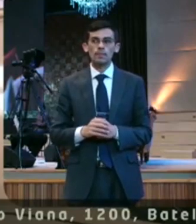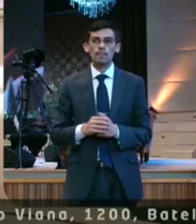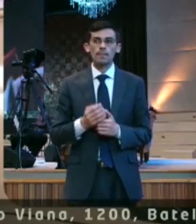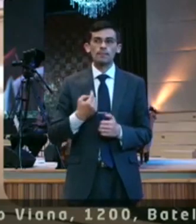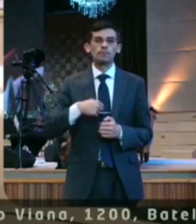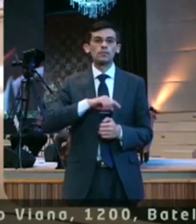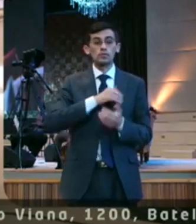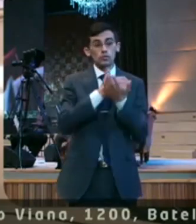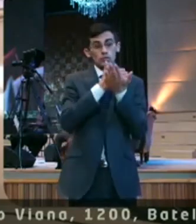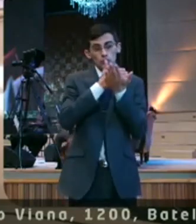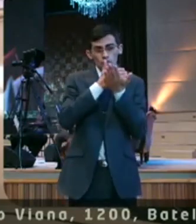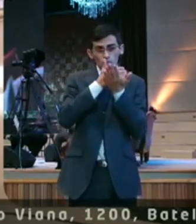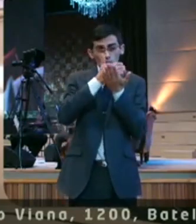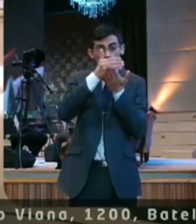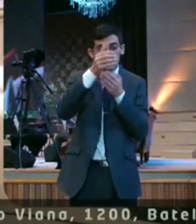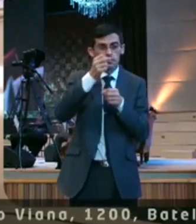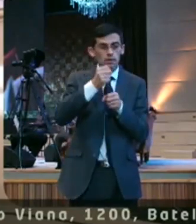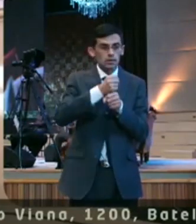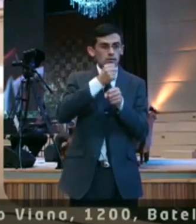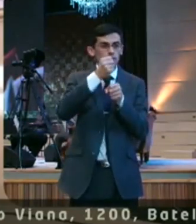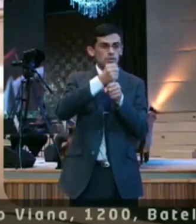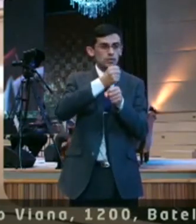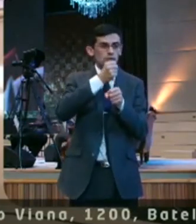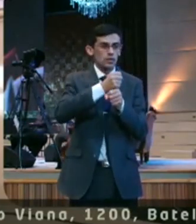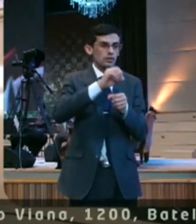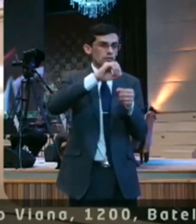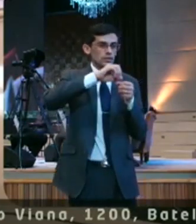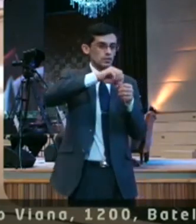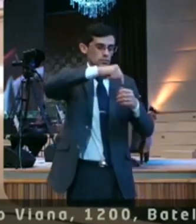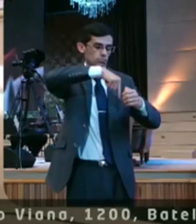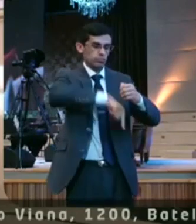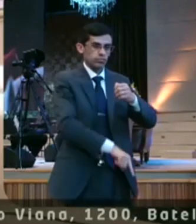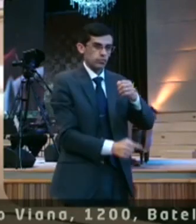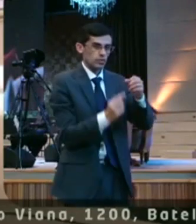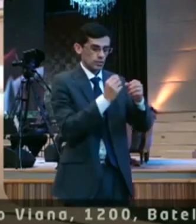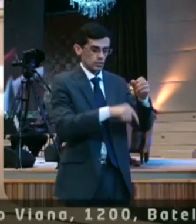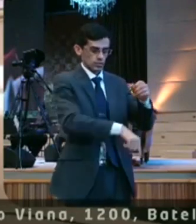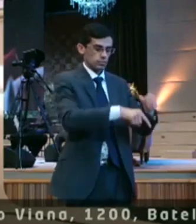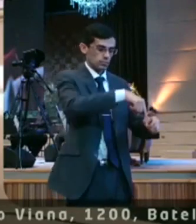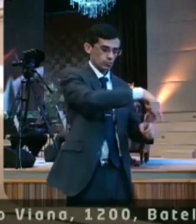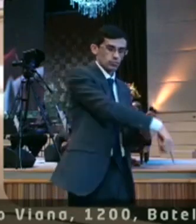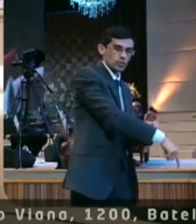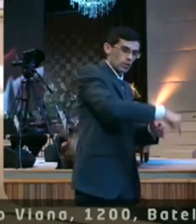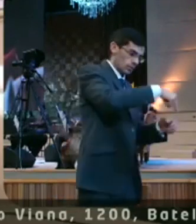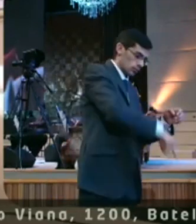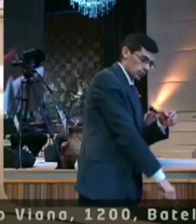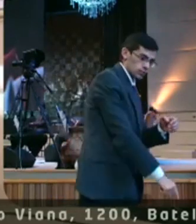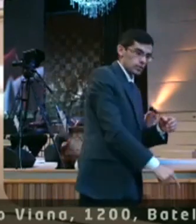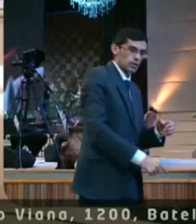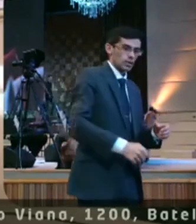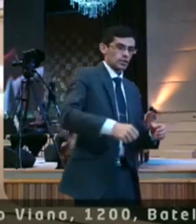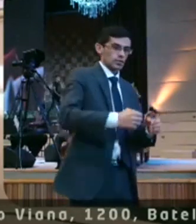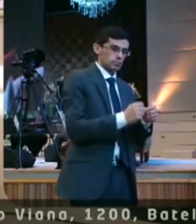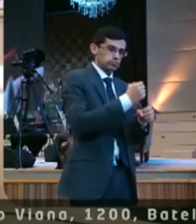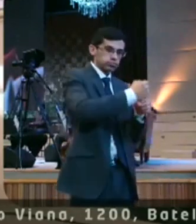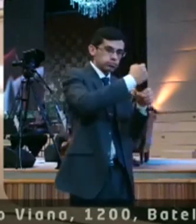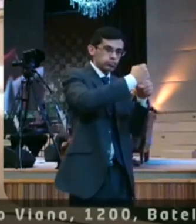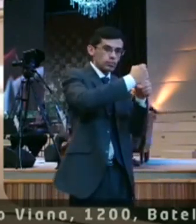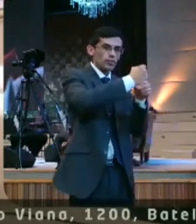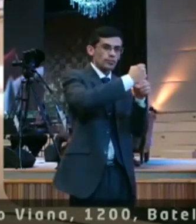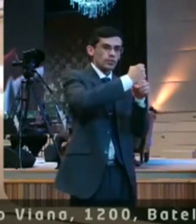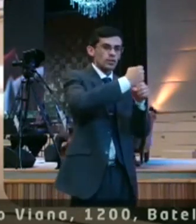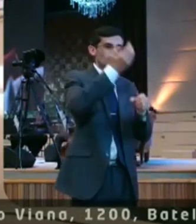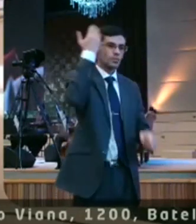tinha começado a obra, batendo as estacas aqui, onde seriam os alicerces, e veio o